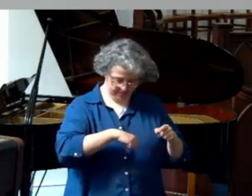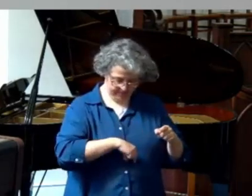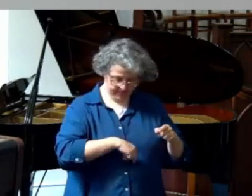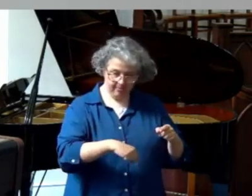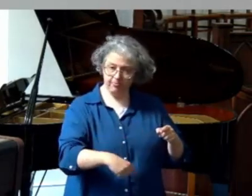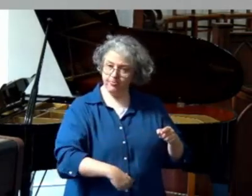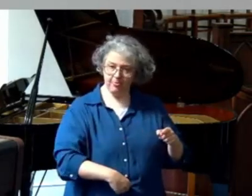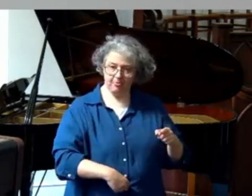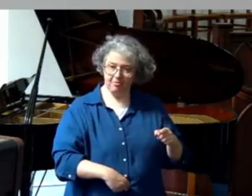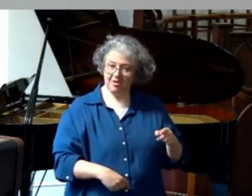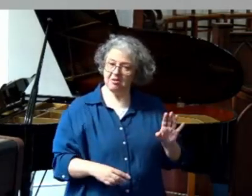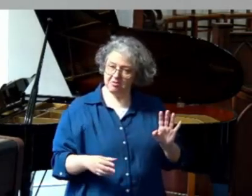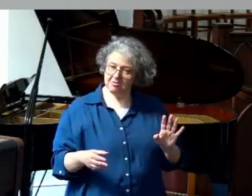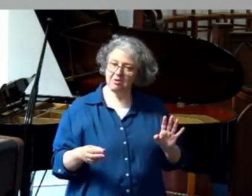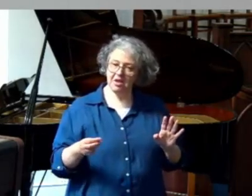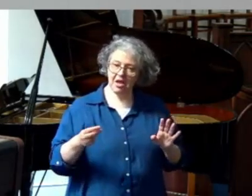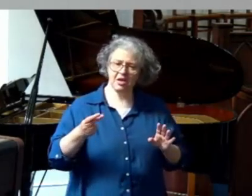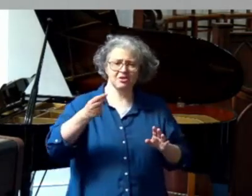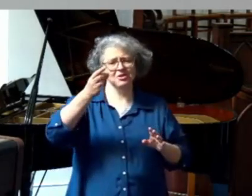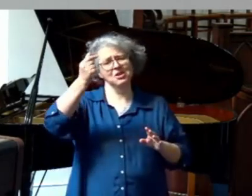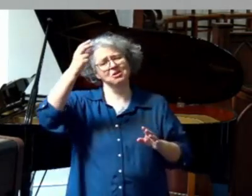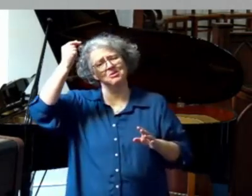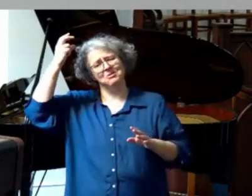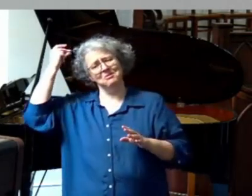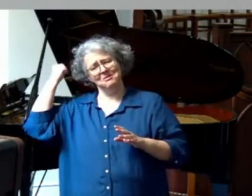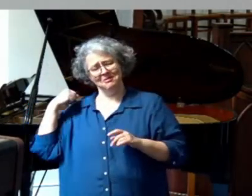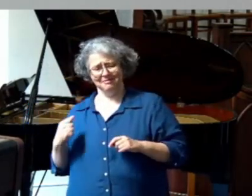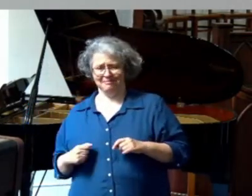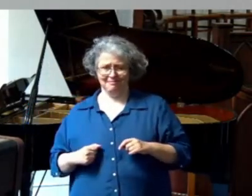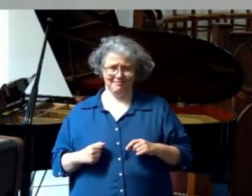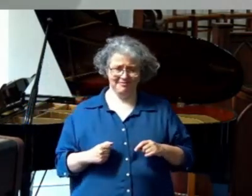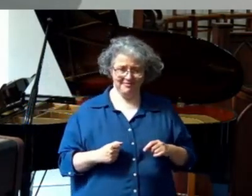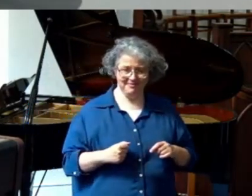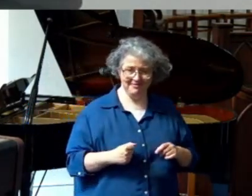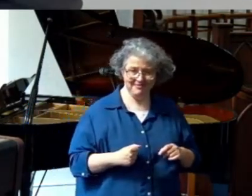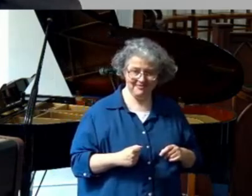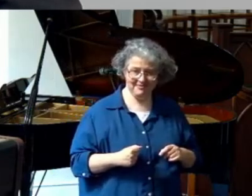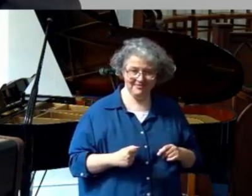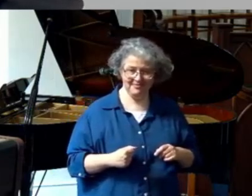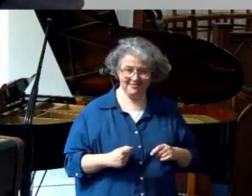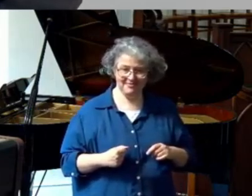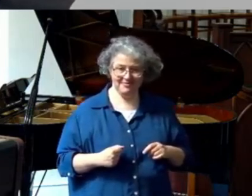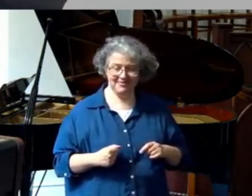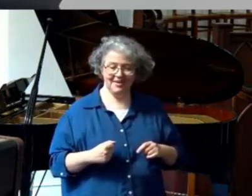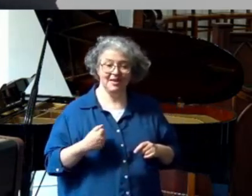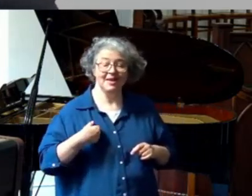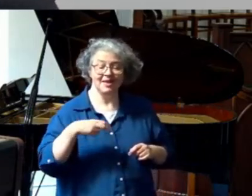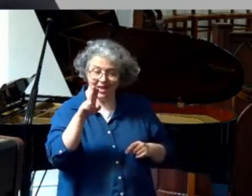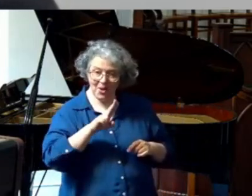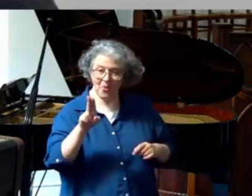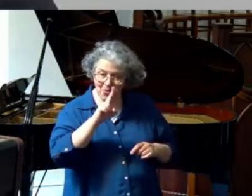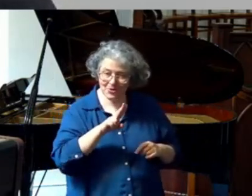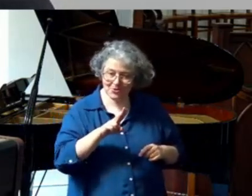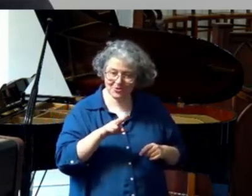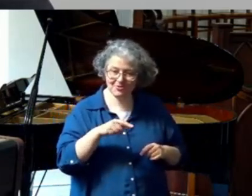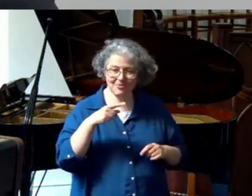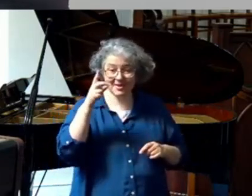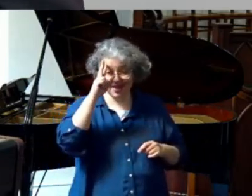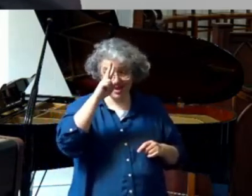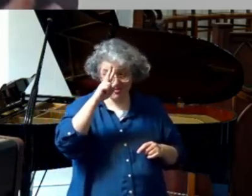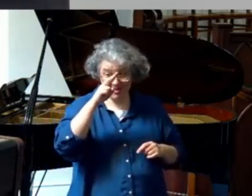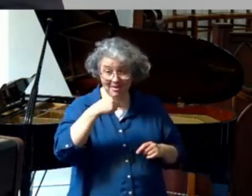aqui não imagina, usar terno de 3 botões. Eu uso para lembrar-me a mim mesmo que o tempo